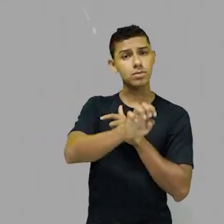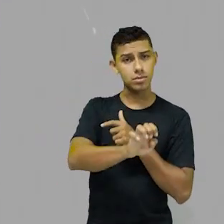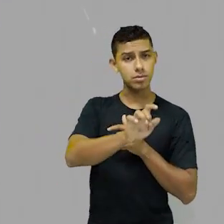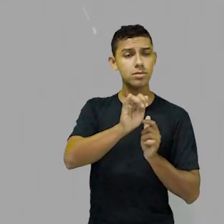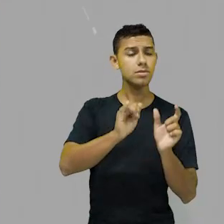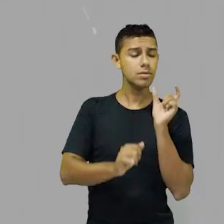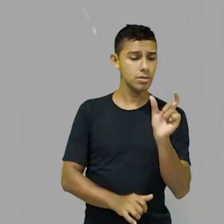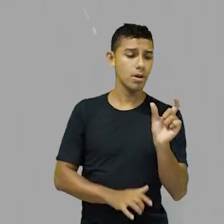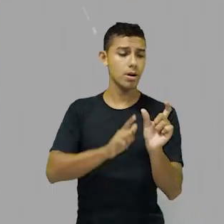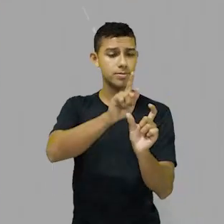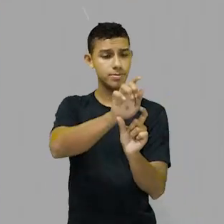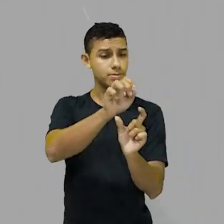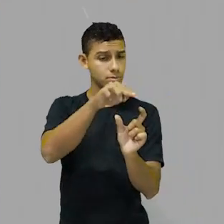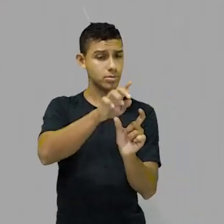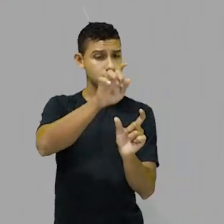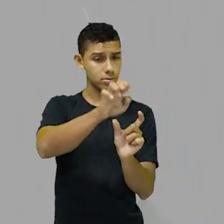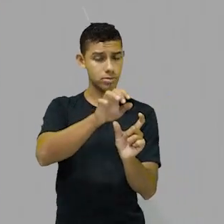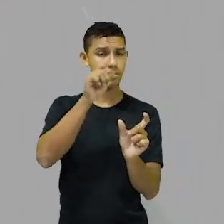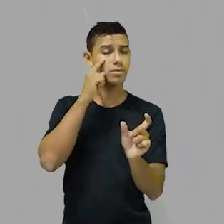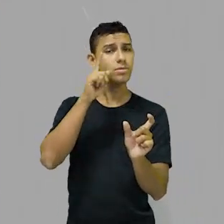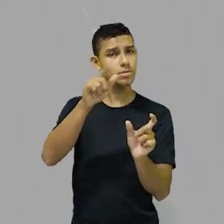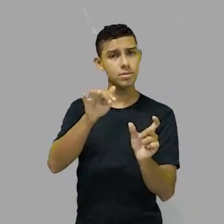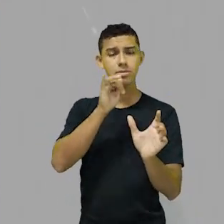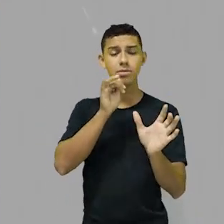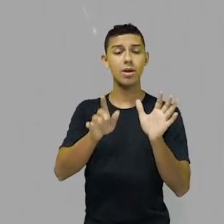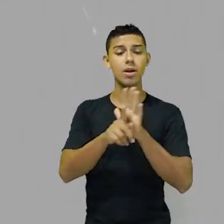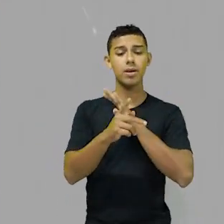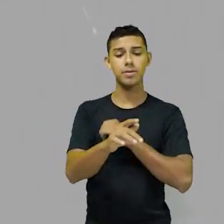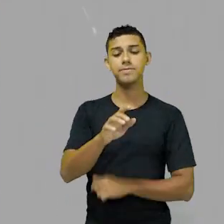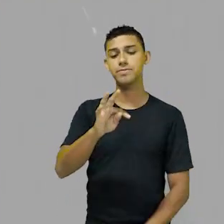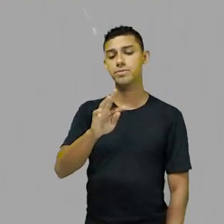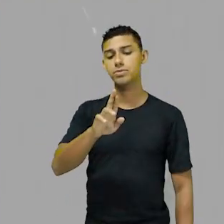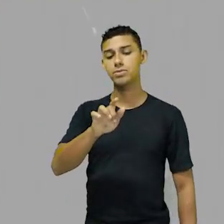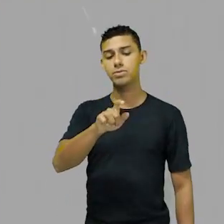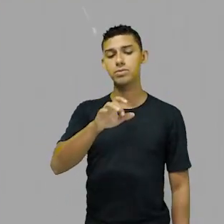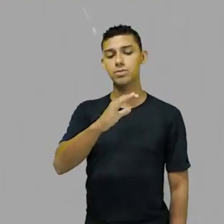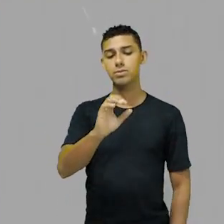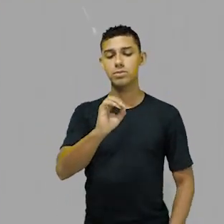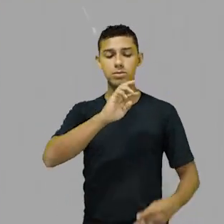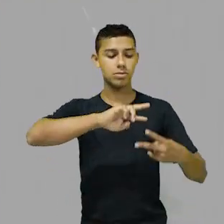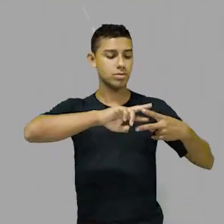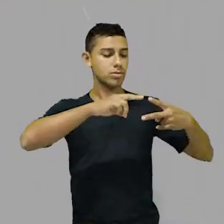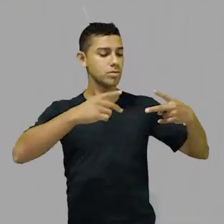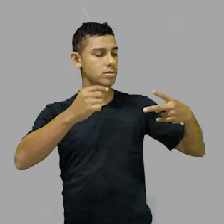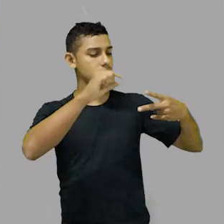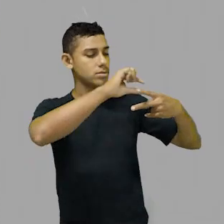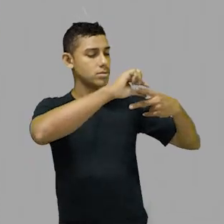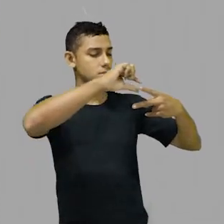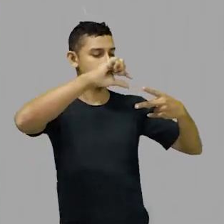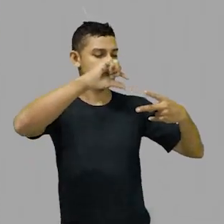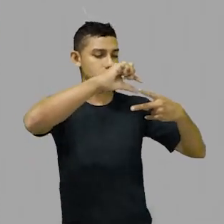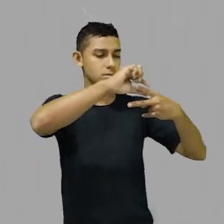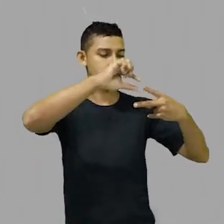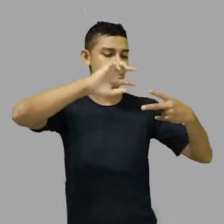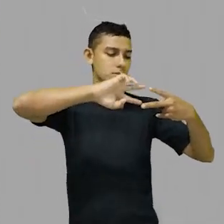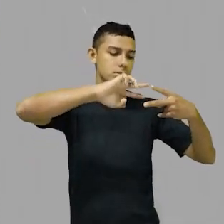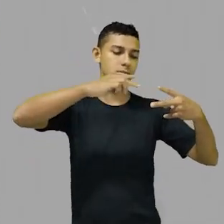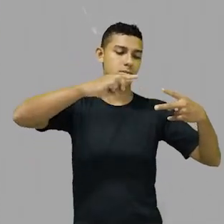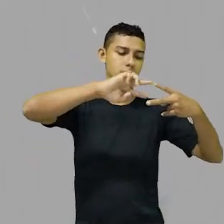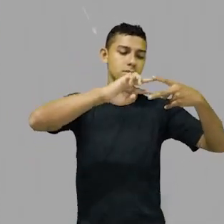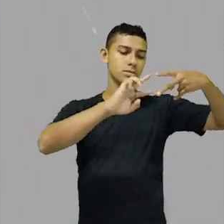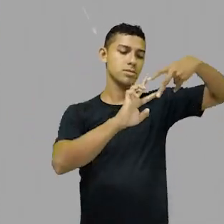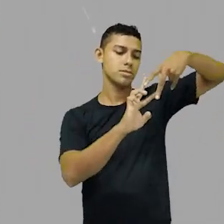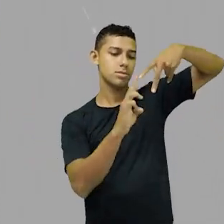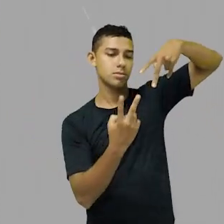O gene, já adiantando para vocês, é um trecho de uma das fitas do DNA que codifica uma informação genética,